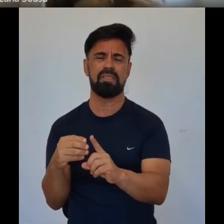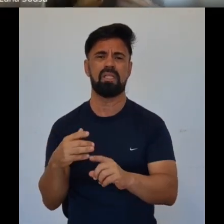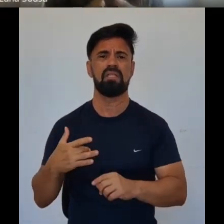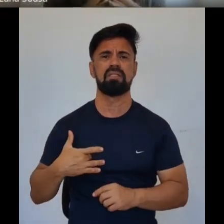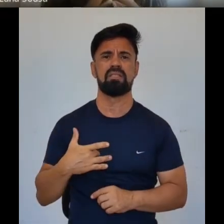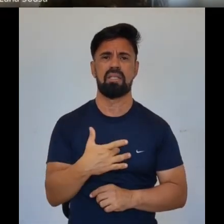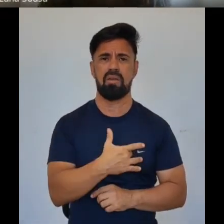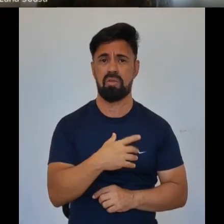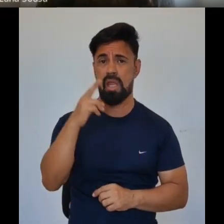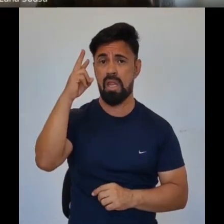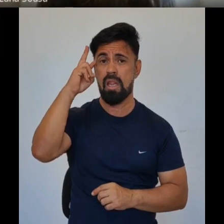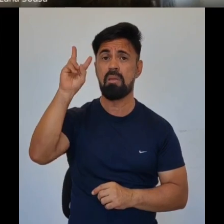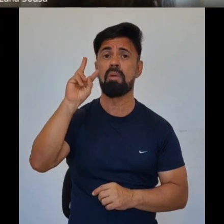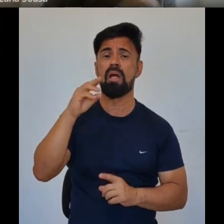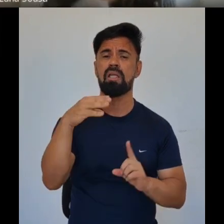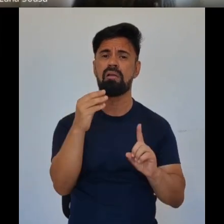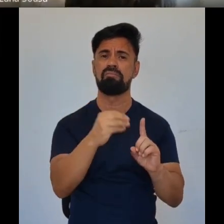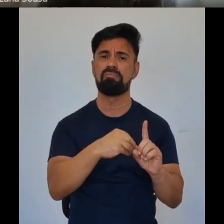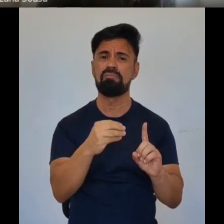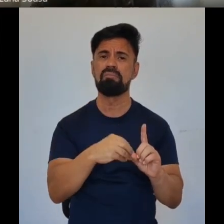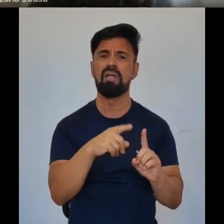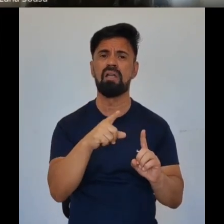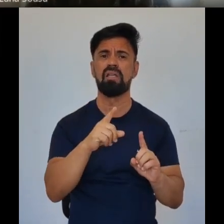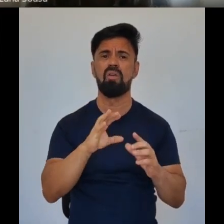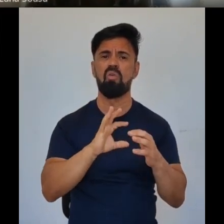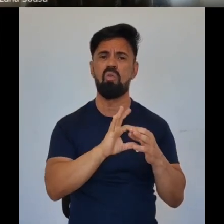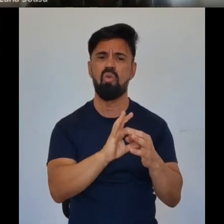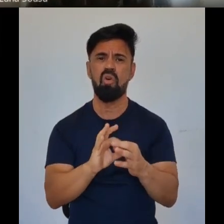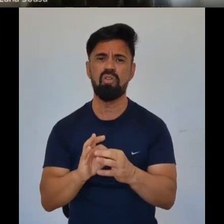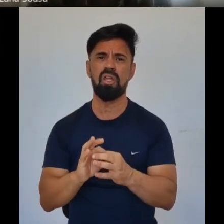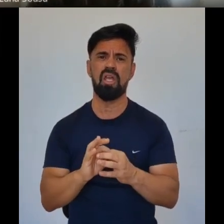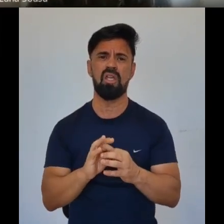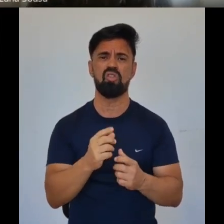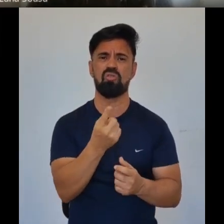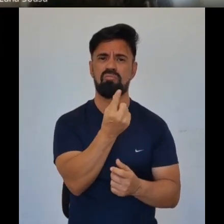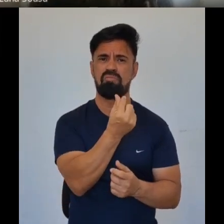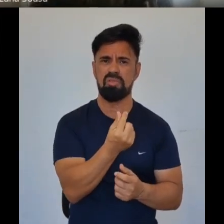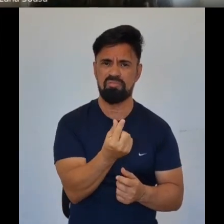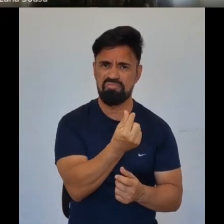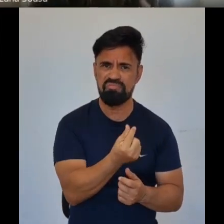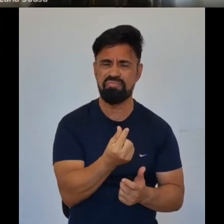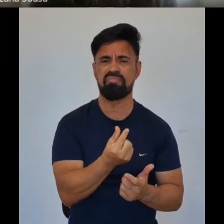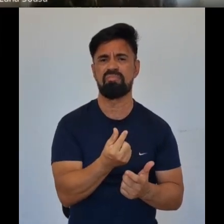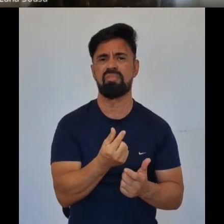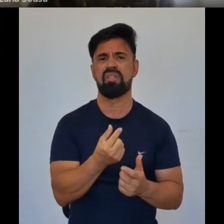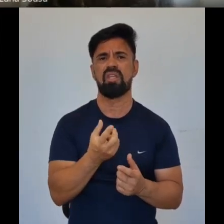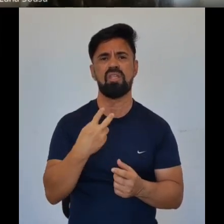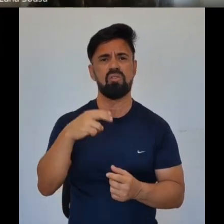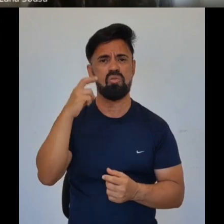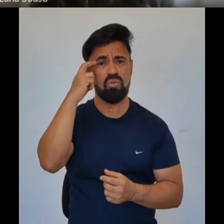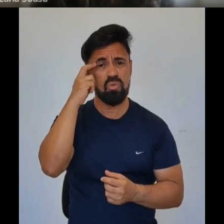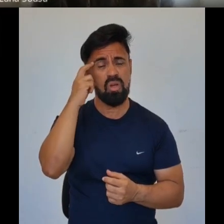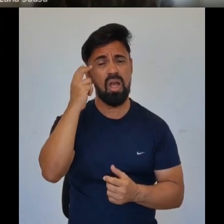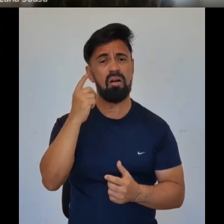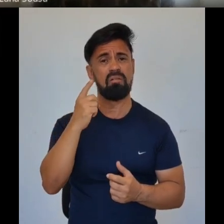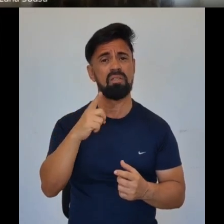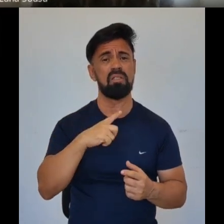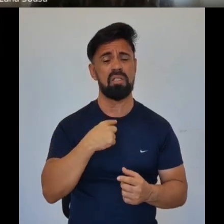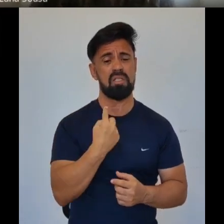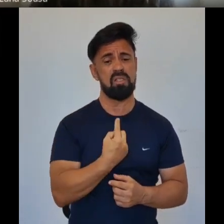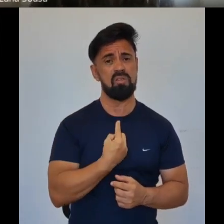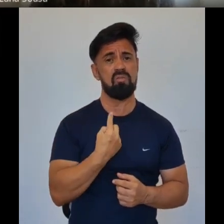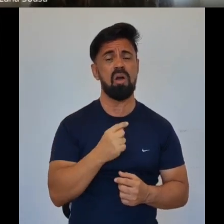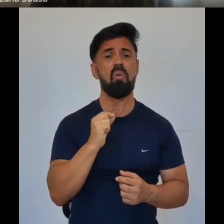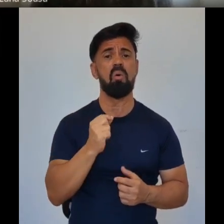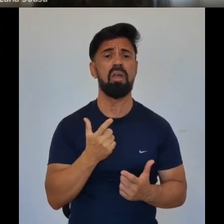E é importante também entendermos essas dimensões da vulnerabilidade em saúde. E lembrando que a vulnerabilidade está relacionada a um